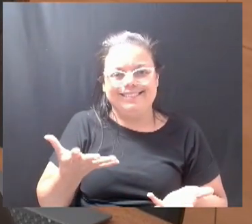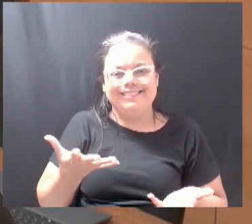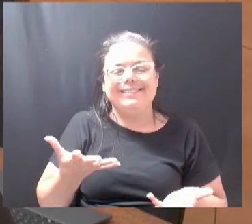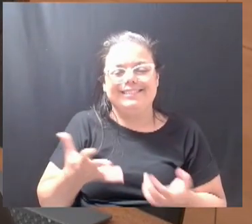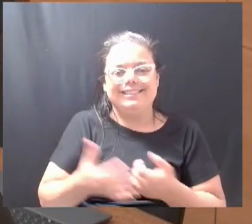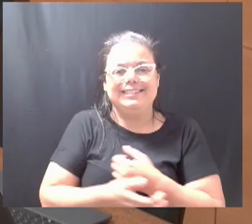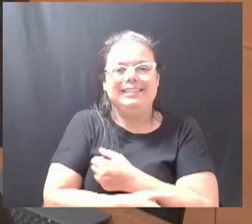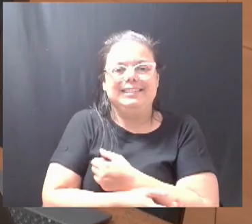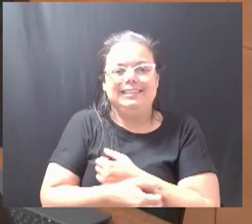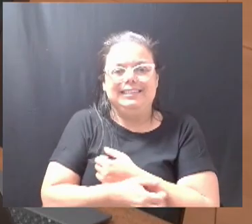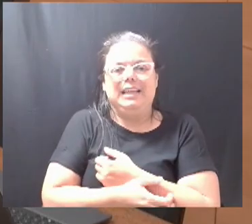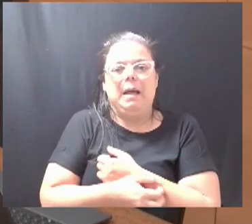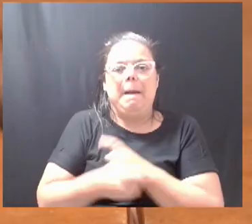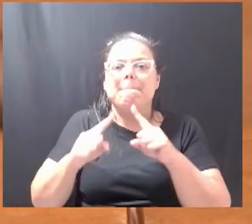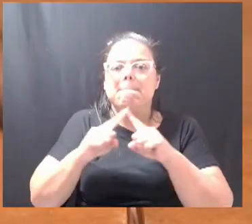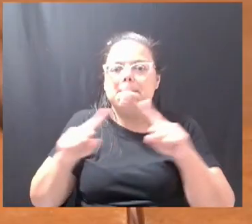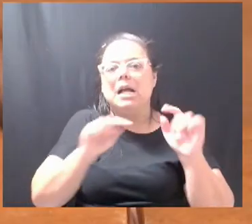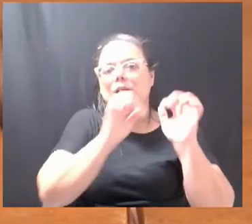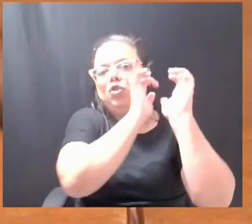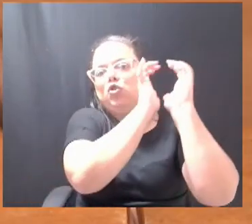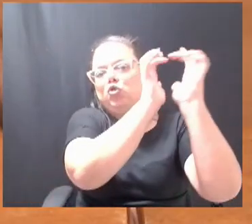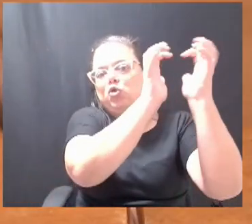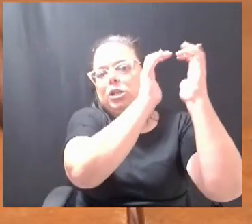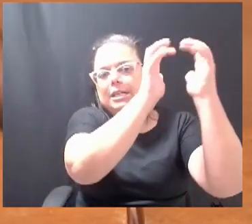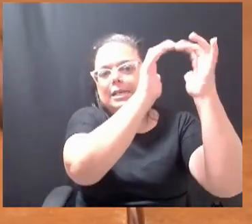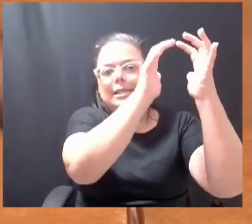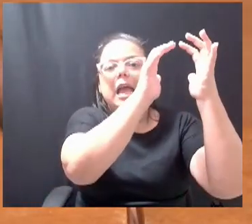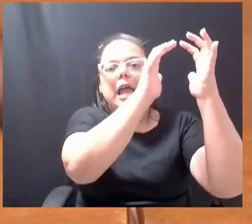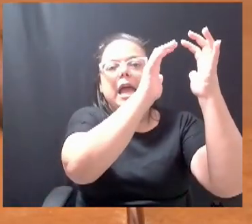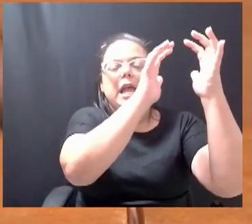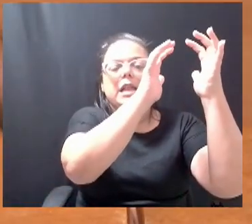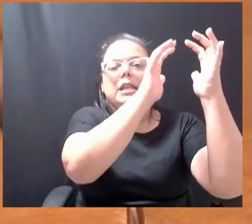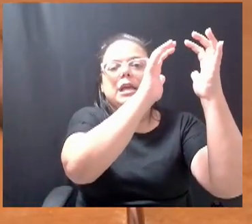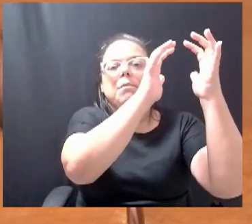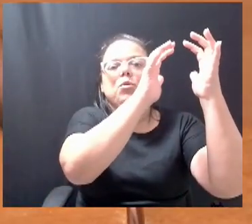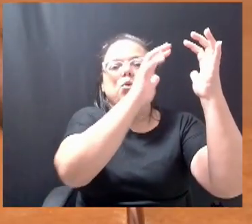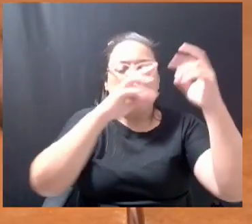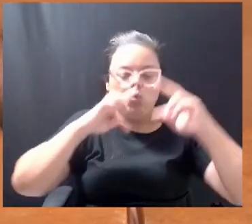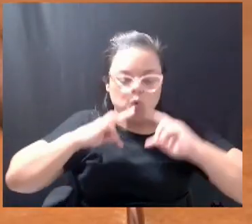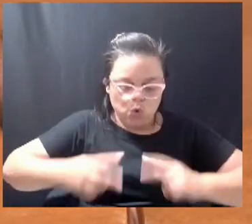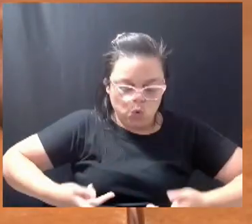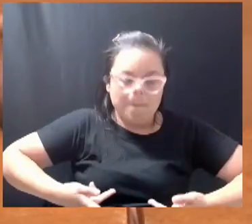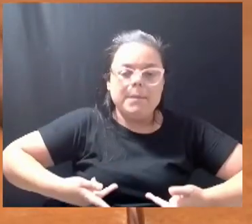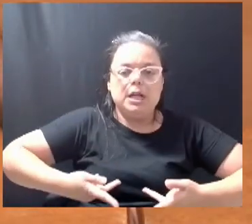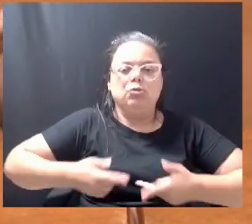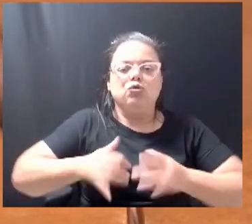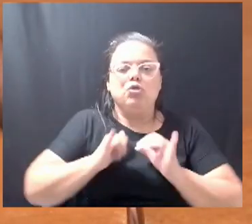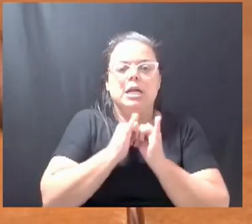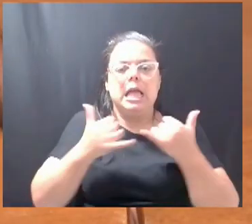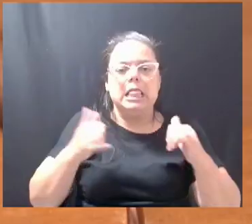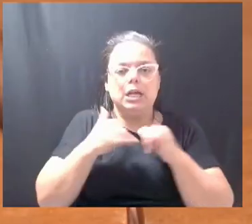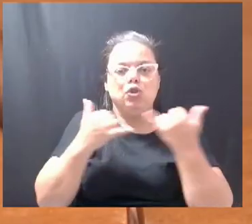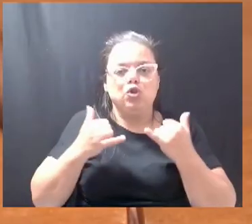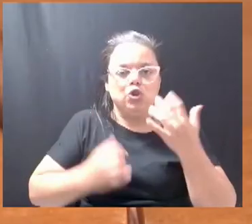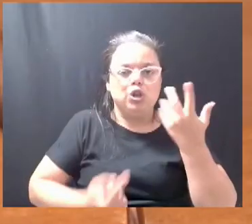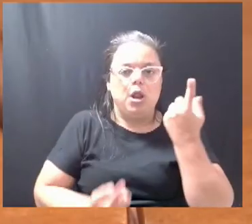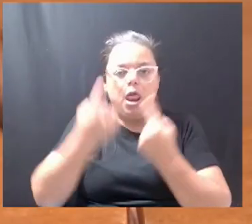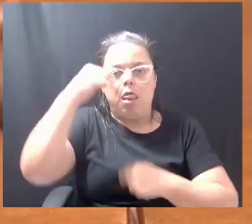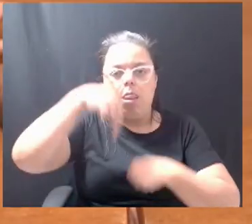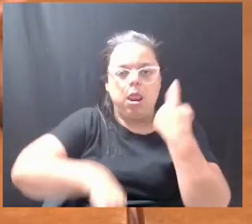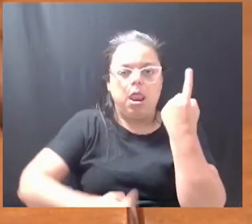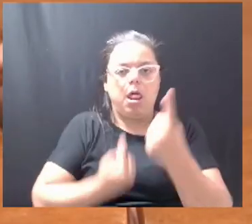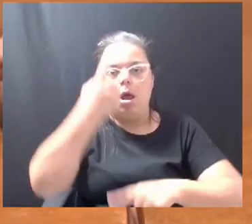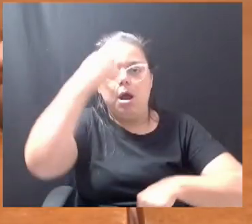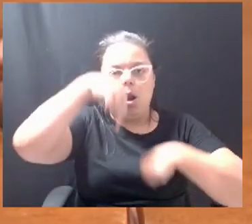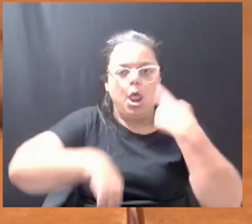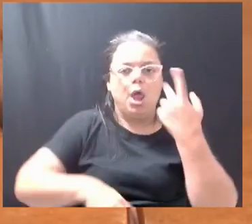cérebro é talvez o órgão do corpo humano que mais demanda de nós energia o tempo inteiro. porque tudo depende do funcionamento do nosso